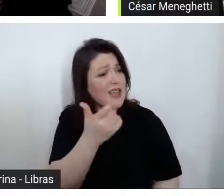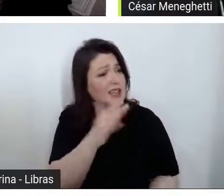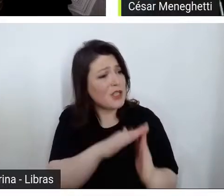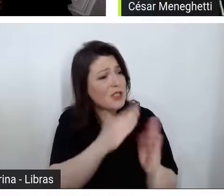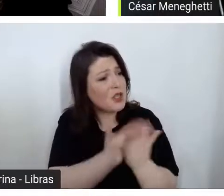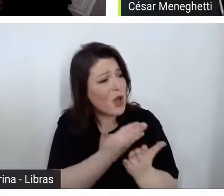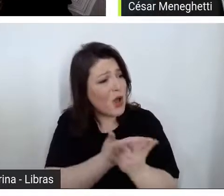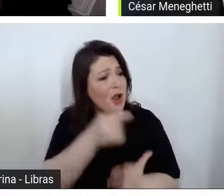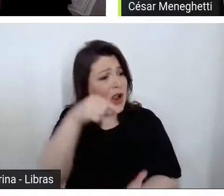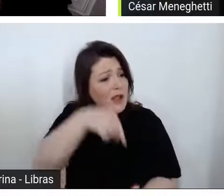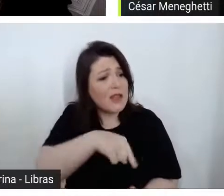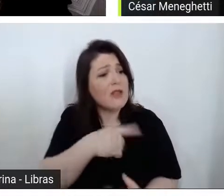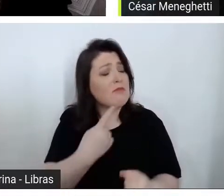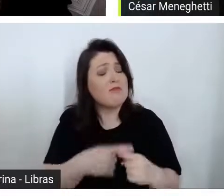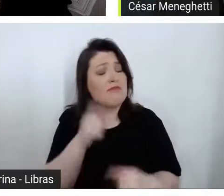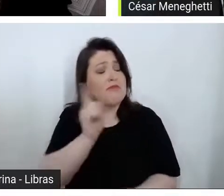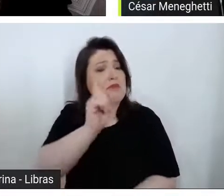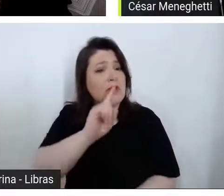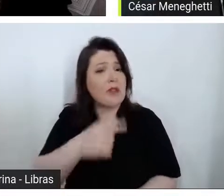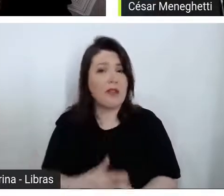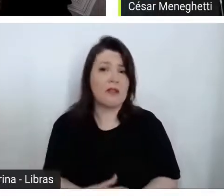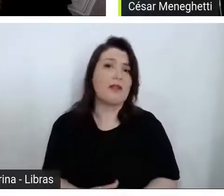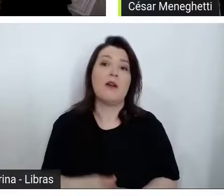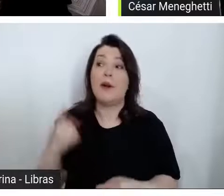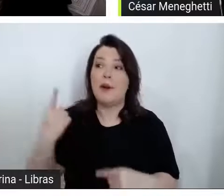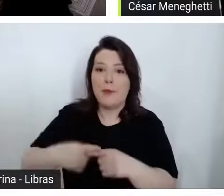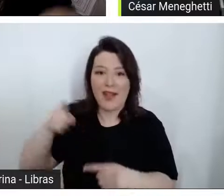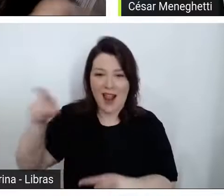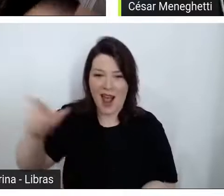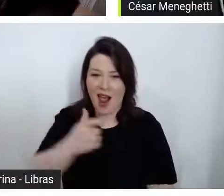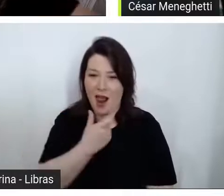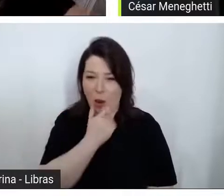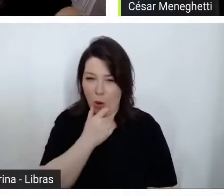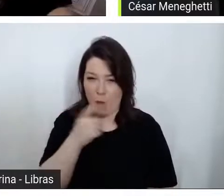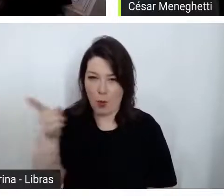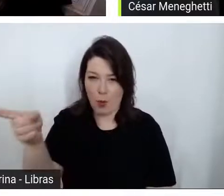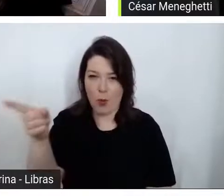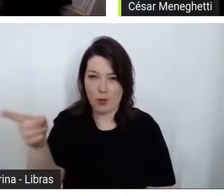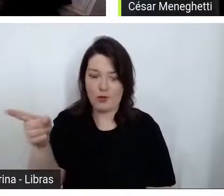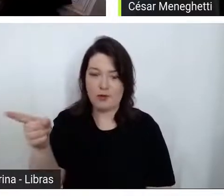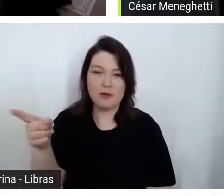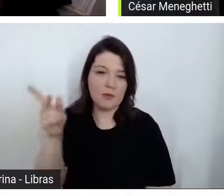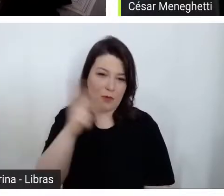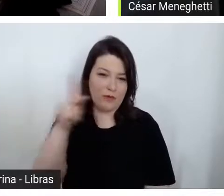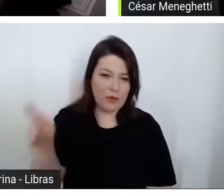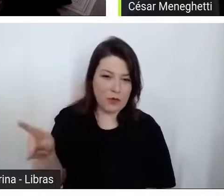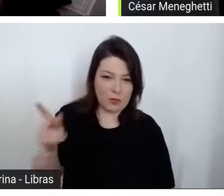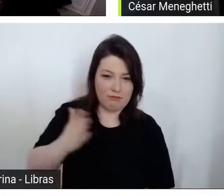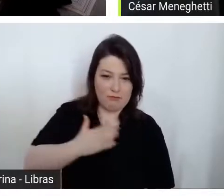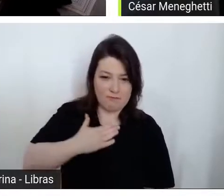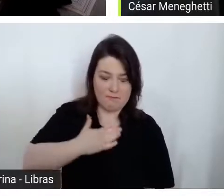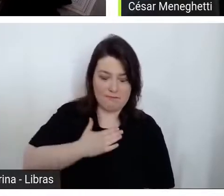ido no London Film Festival, meu professor, que era o diretor da fotografia do John Borman,